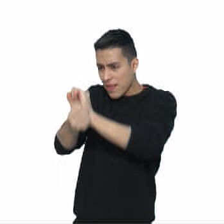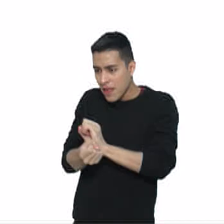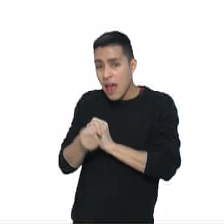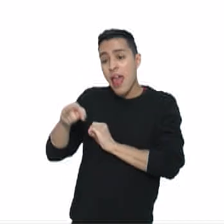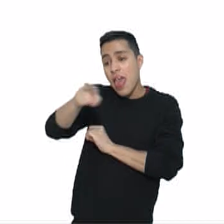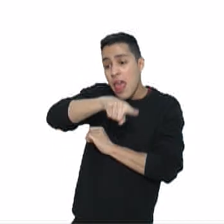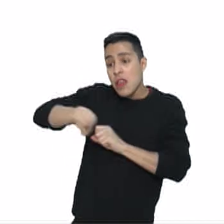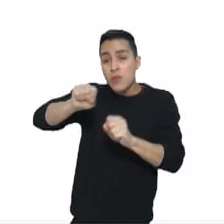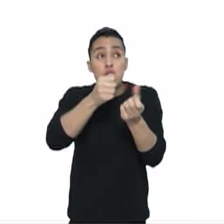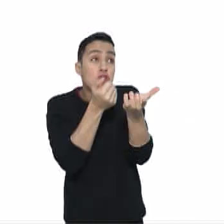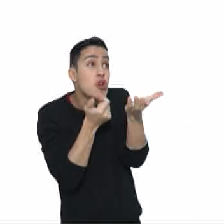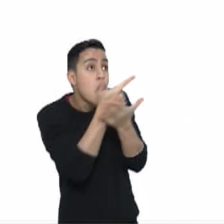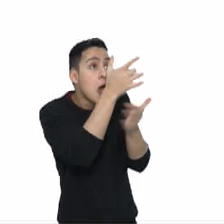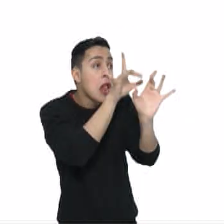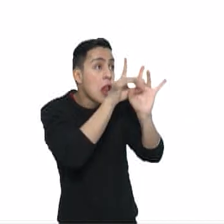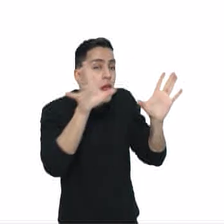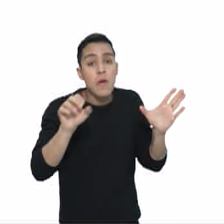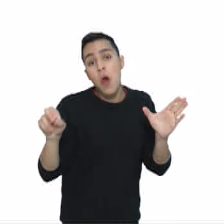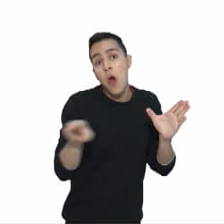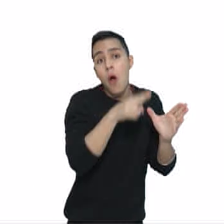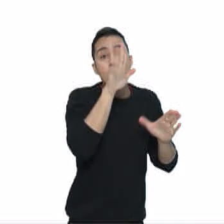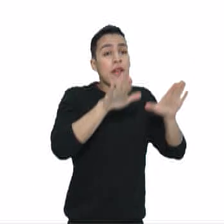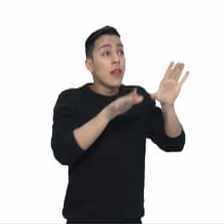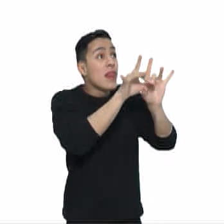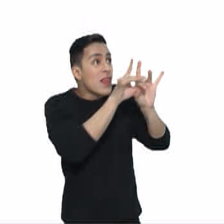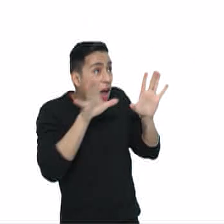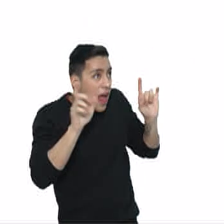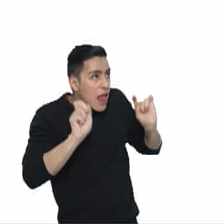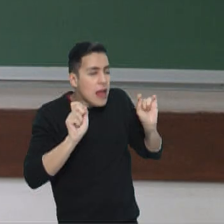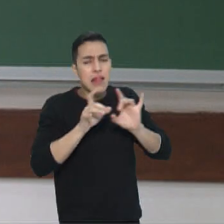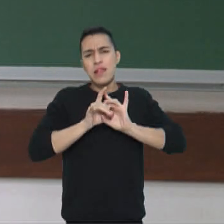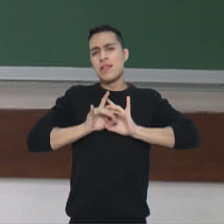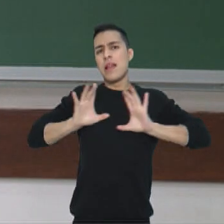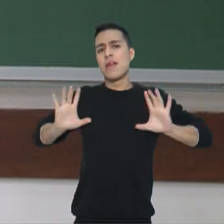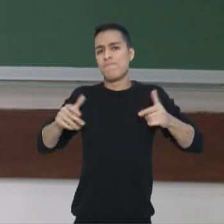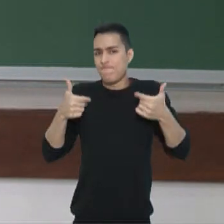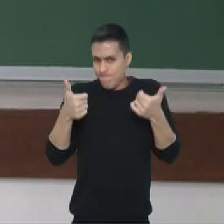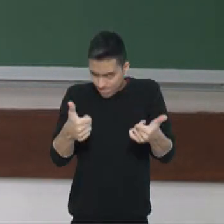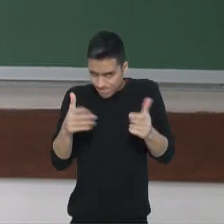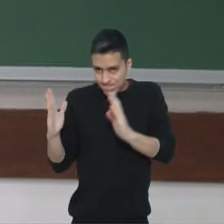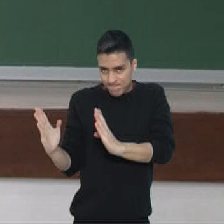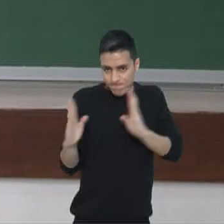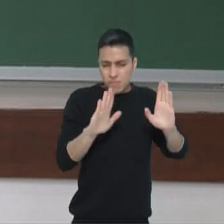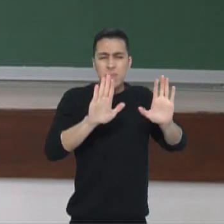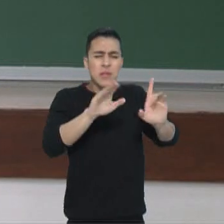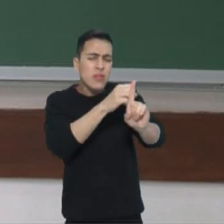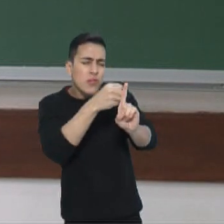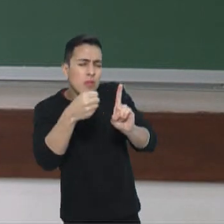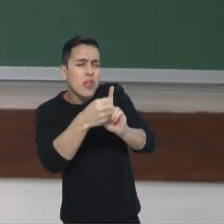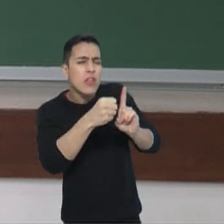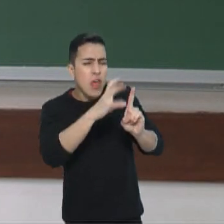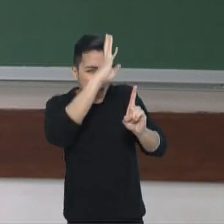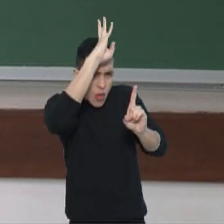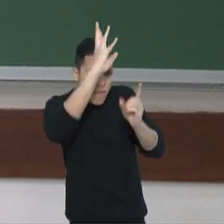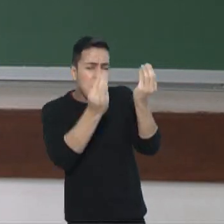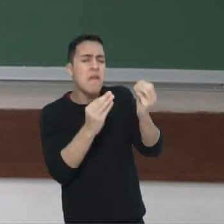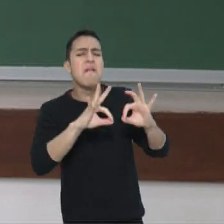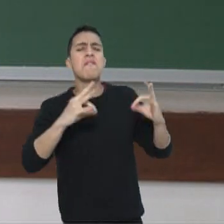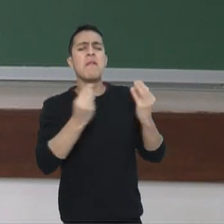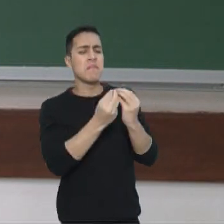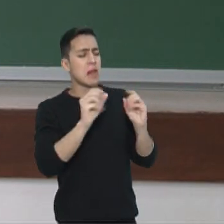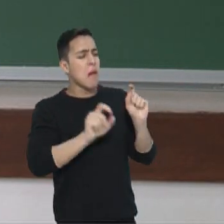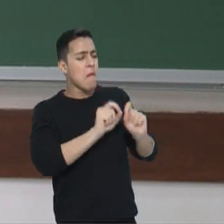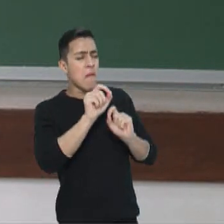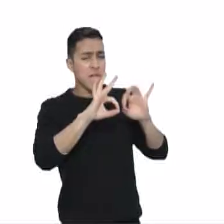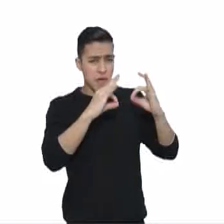ganhar ou comprar a sua liberdade, correto? Mas então vamos verificar dentro da sociedade romana como era a família?